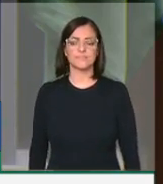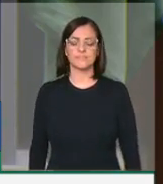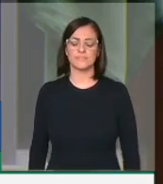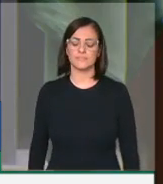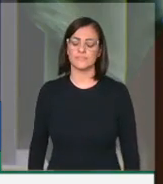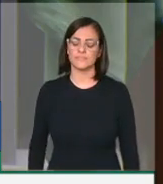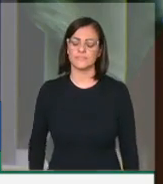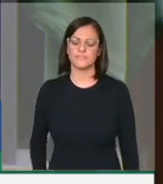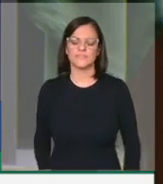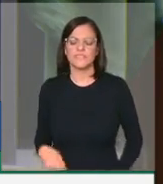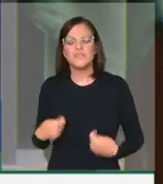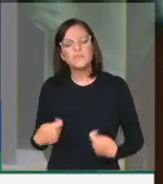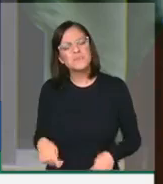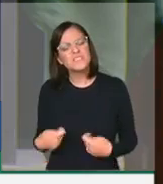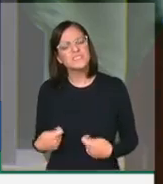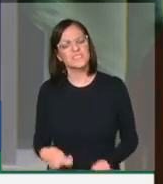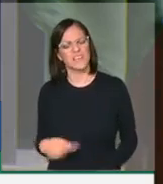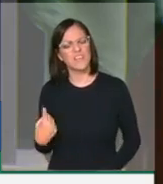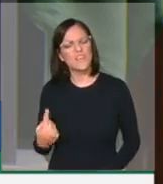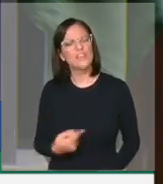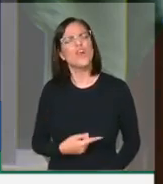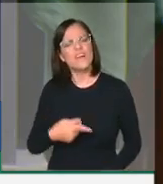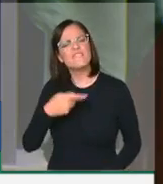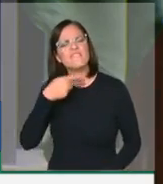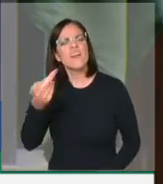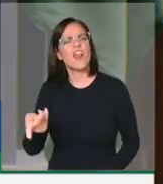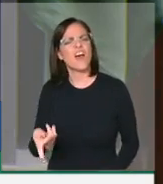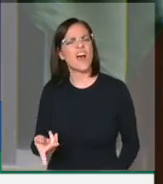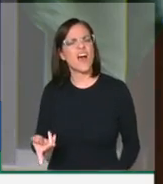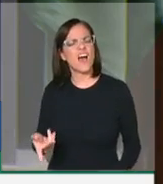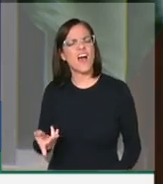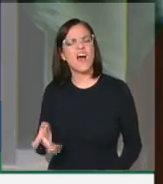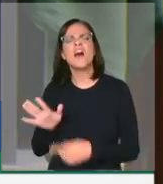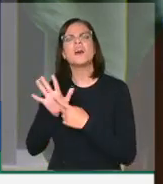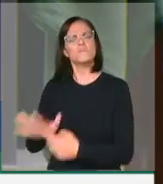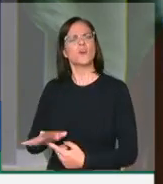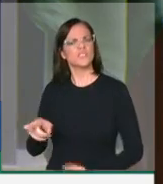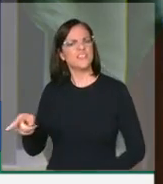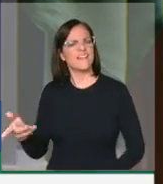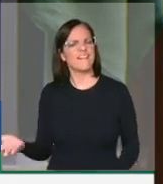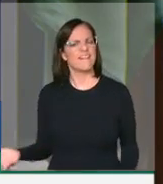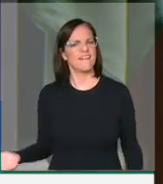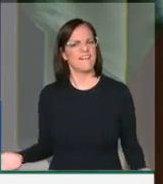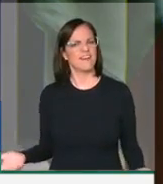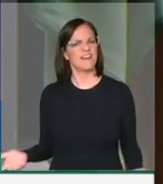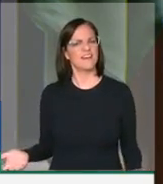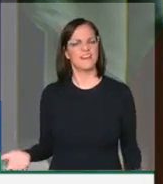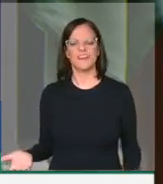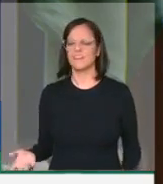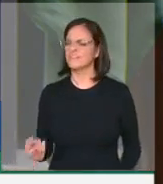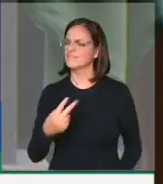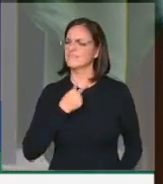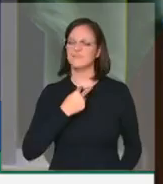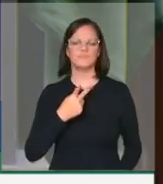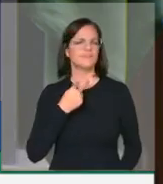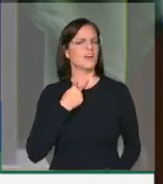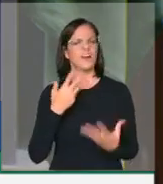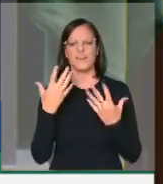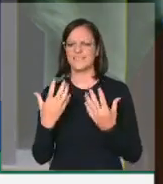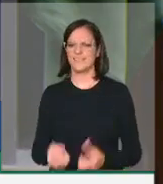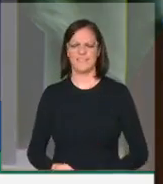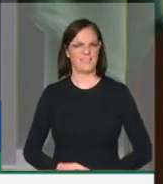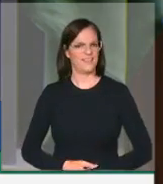É preciso, pois, que a gente denuncie com vigor que isto merece, porque não é admissível que